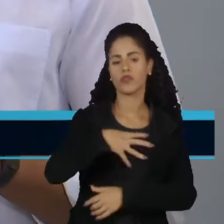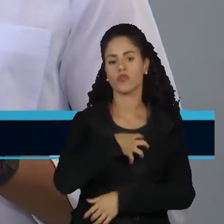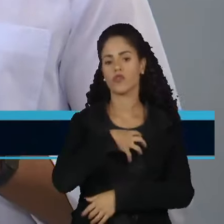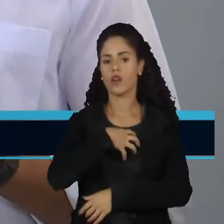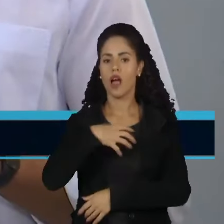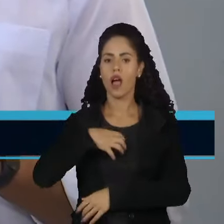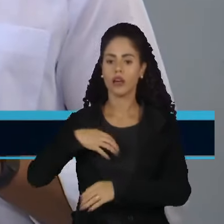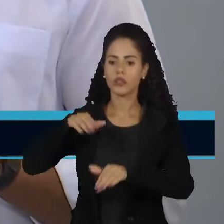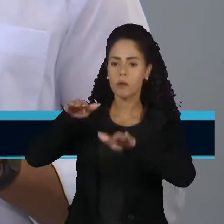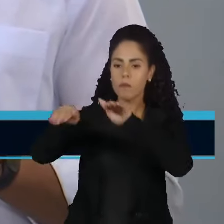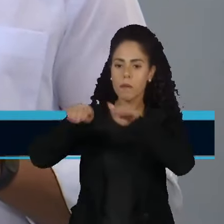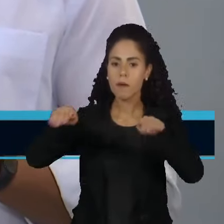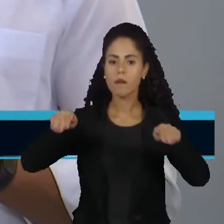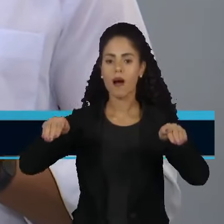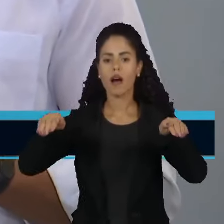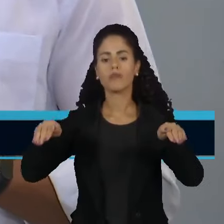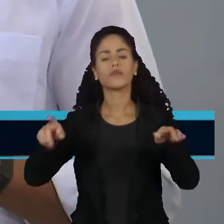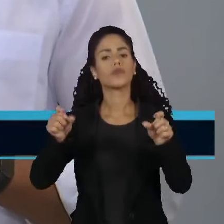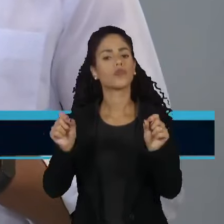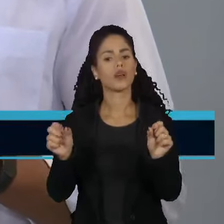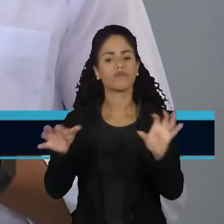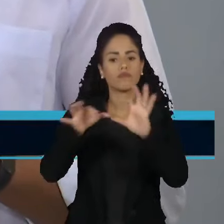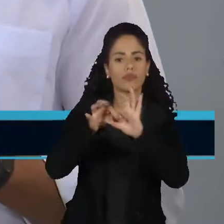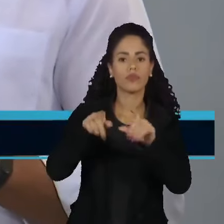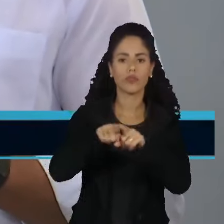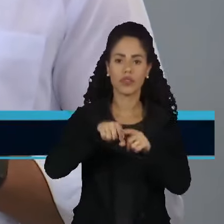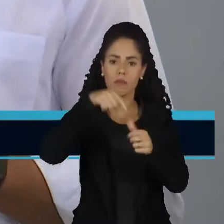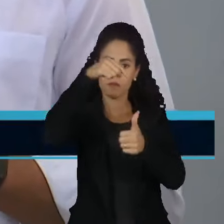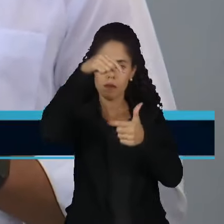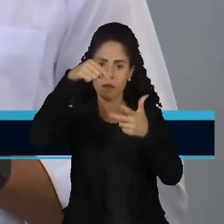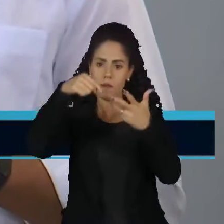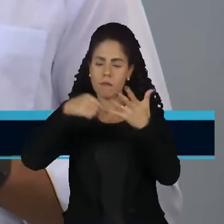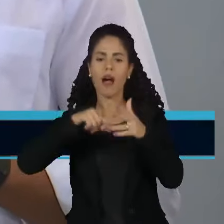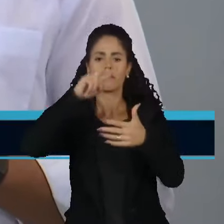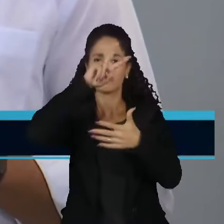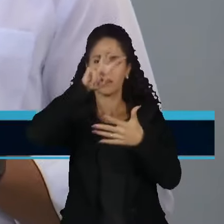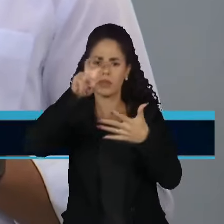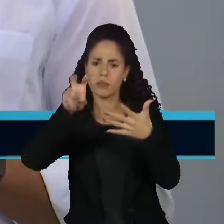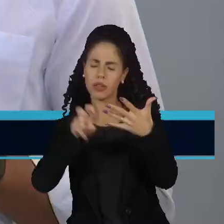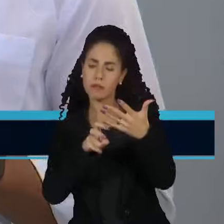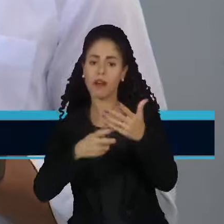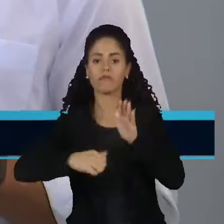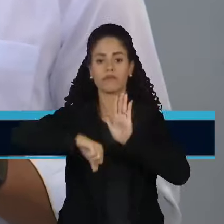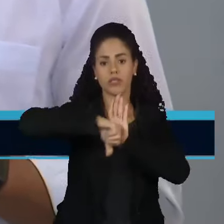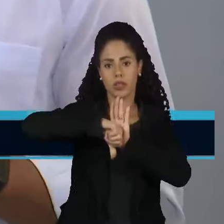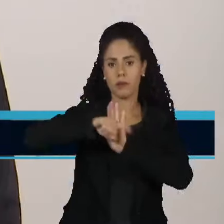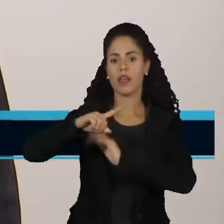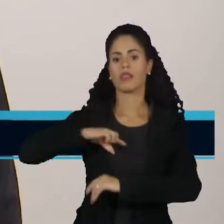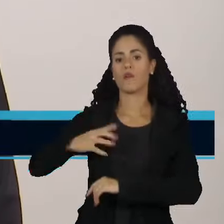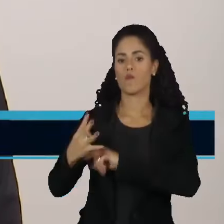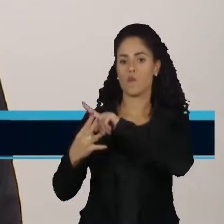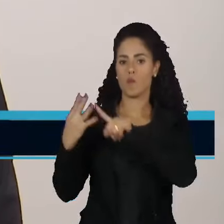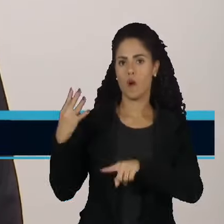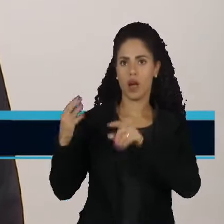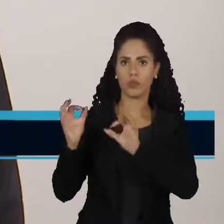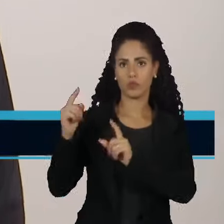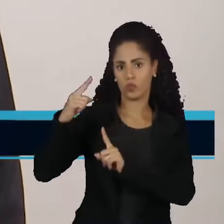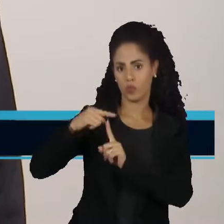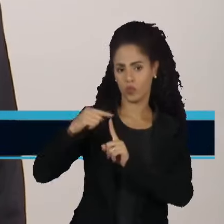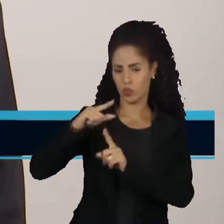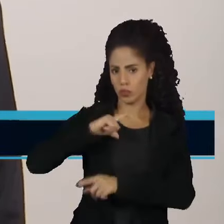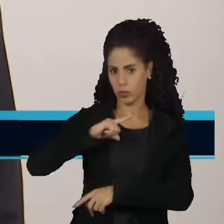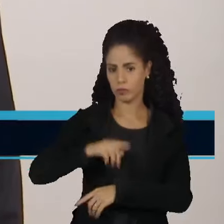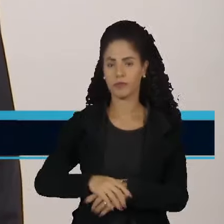reúnem promotores especializados em cada tema. Só na área criminal, são 4 colegiados do tipo. É intolerável